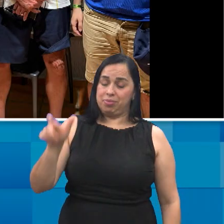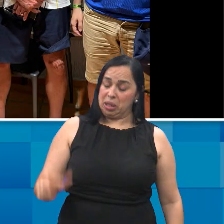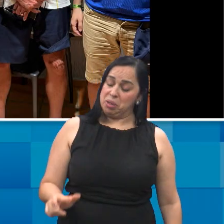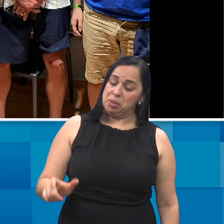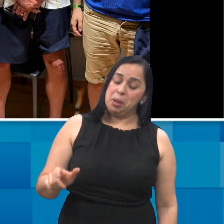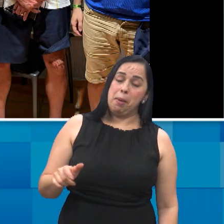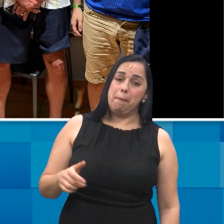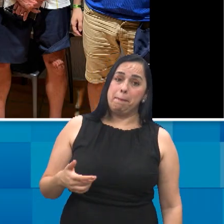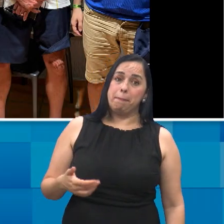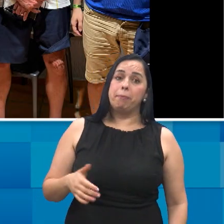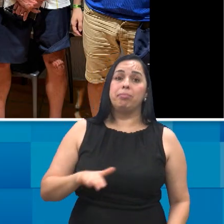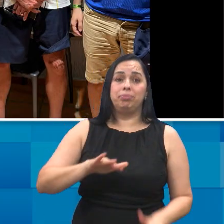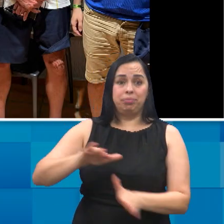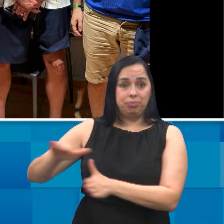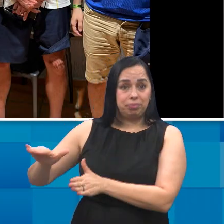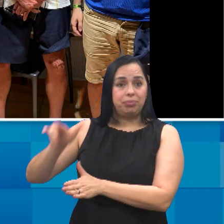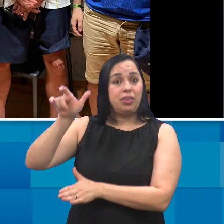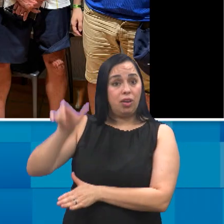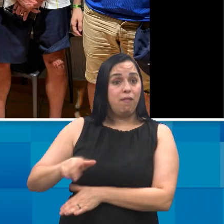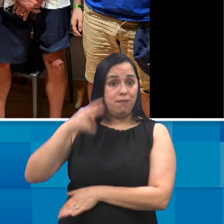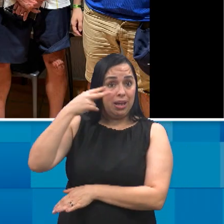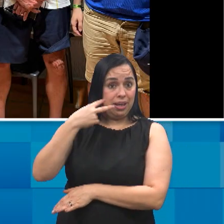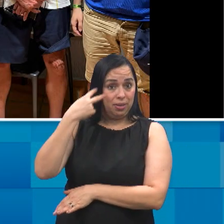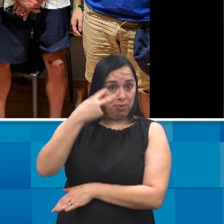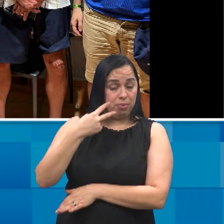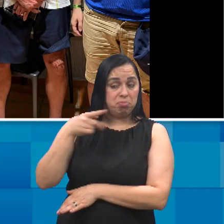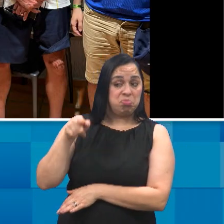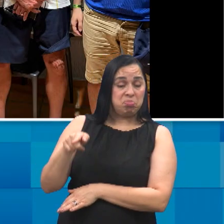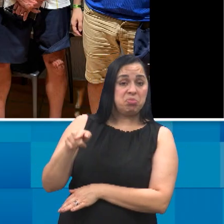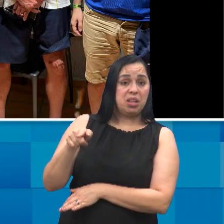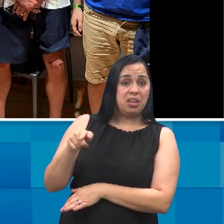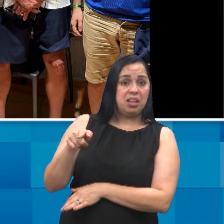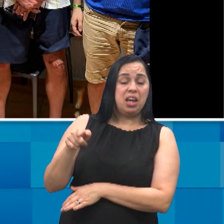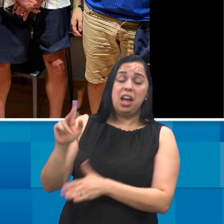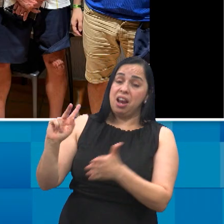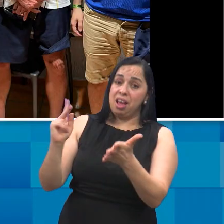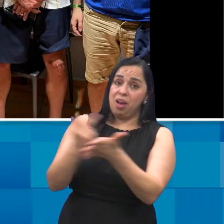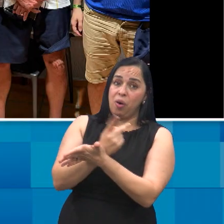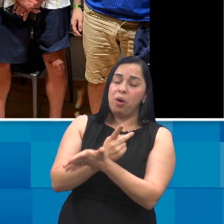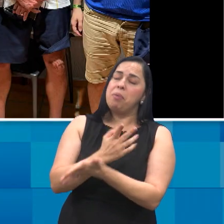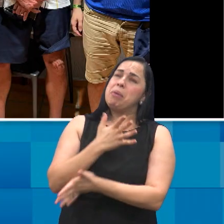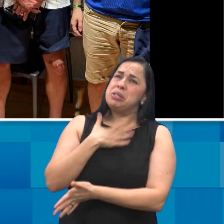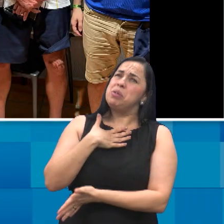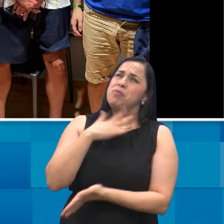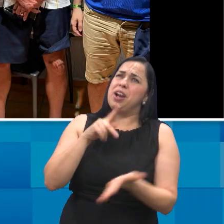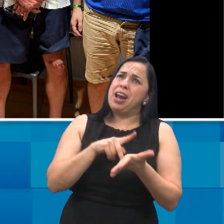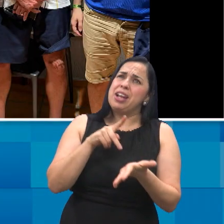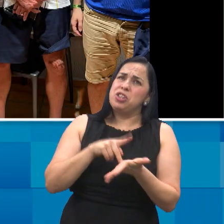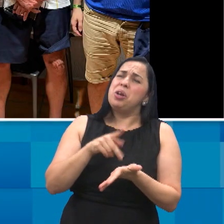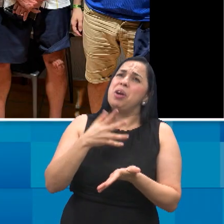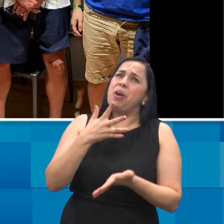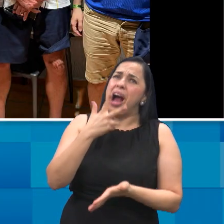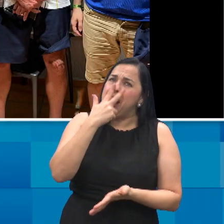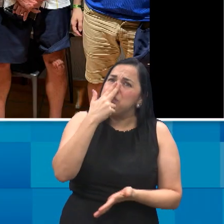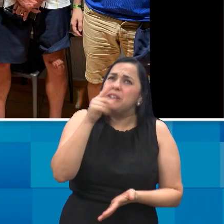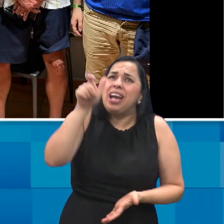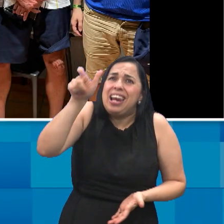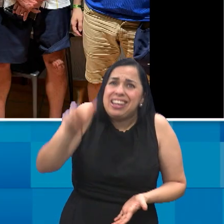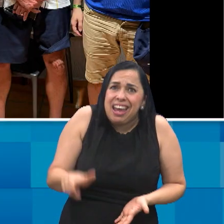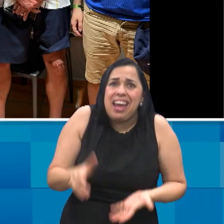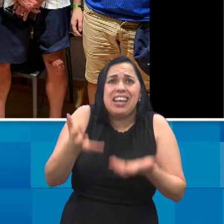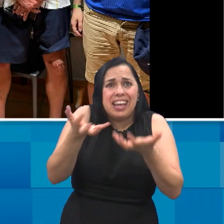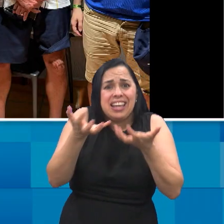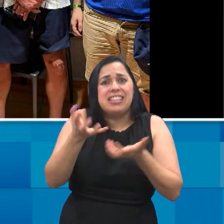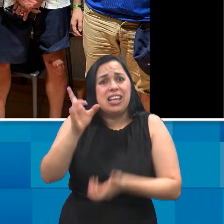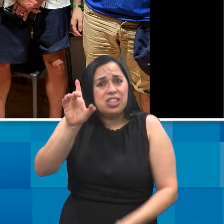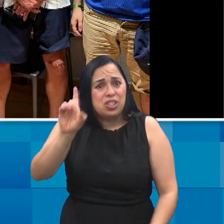eu acredito na boa intenção dele. Eu acredito que ele, de fato, quer ser um cara de direita,